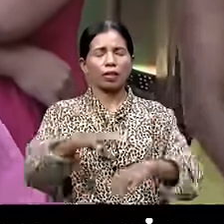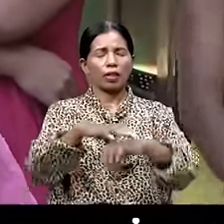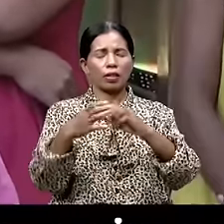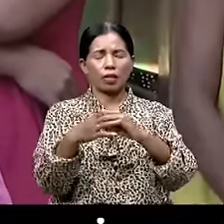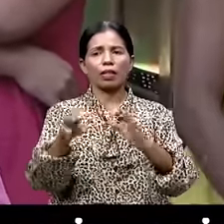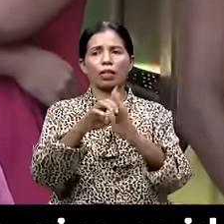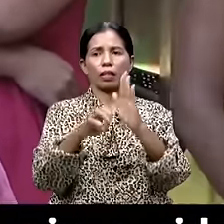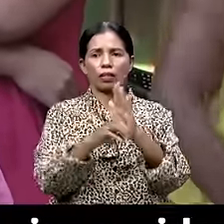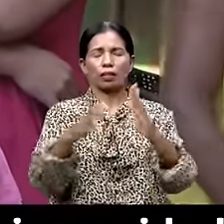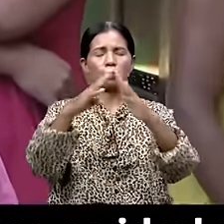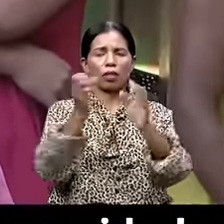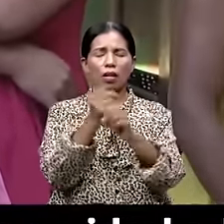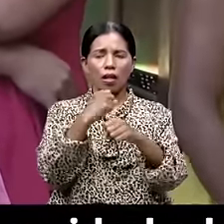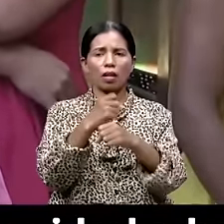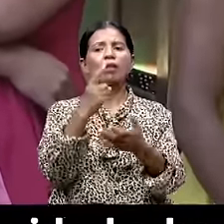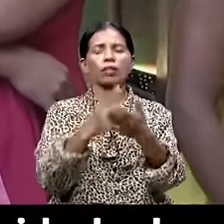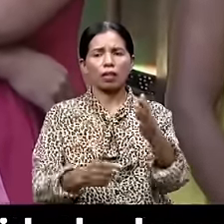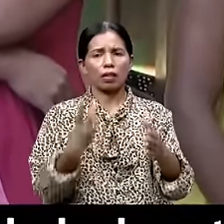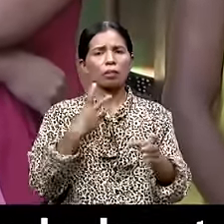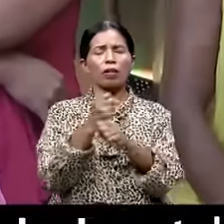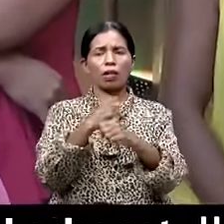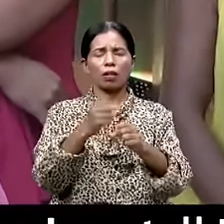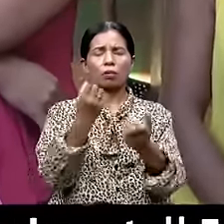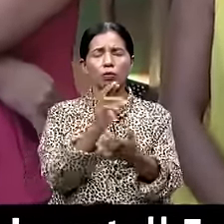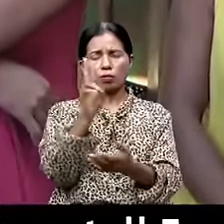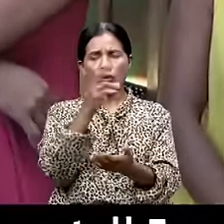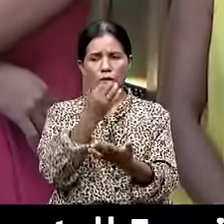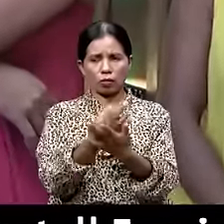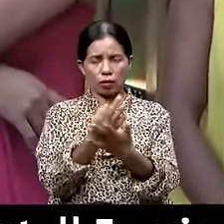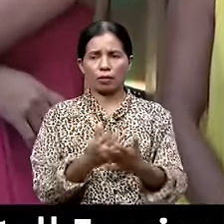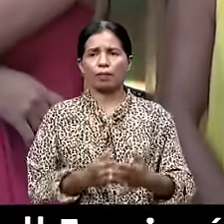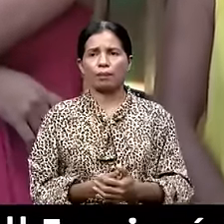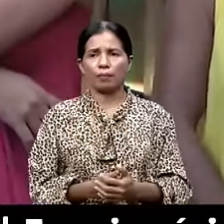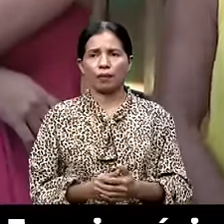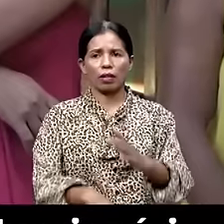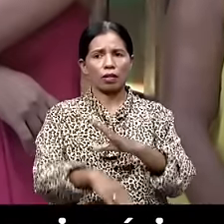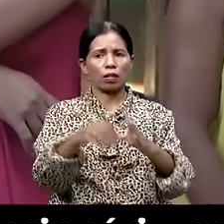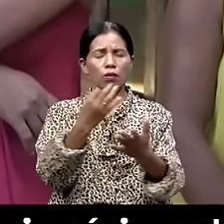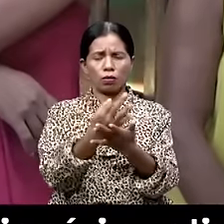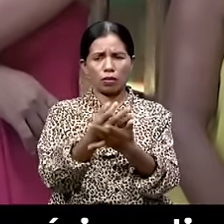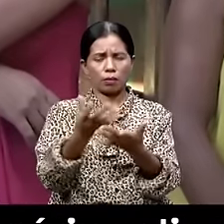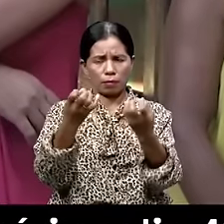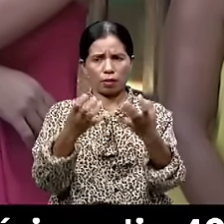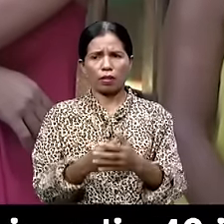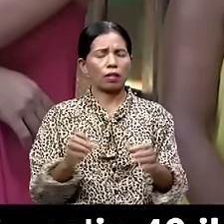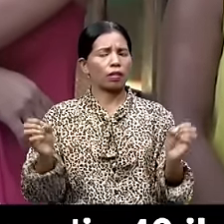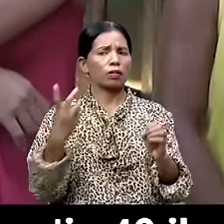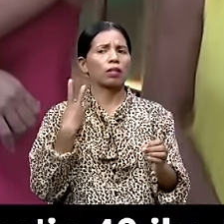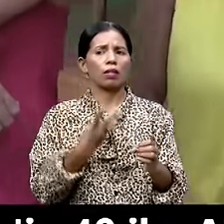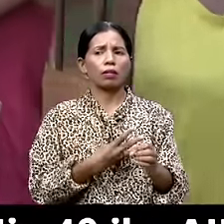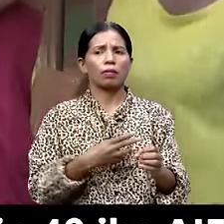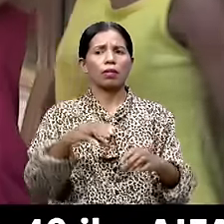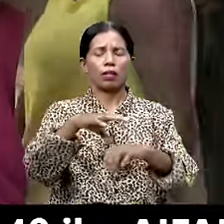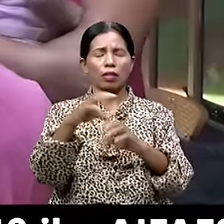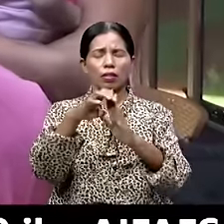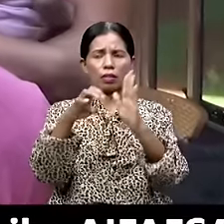mai be umane ami halo saida. Ami halo osan. Ami gasta barak. Hasai barak osan barak. Los ami be mai estado mahal